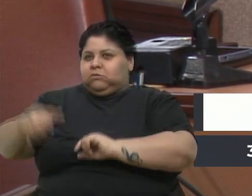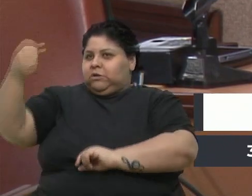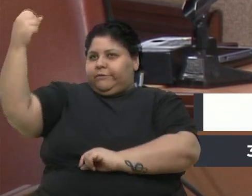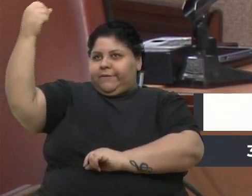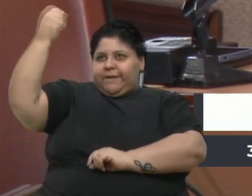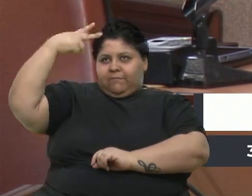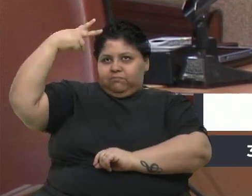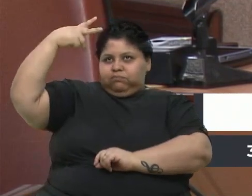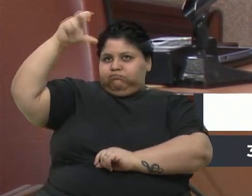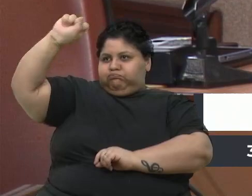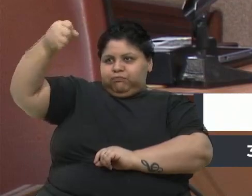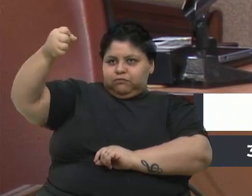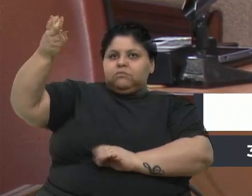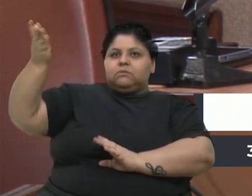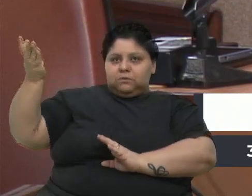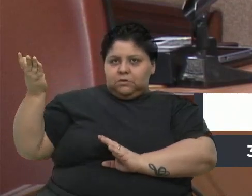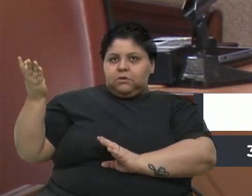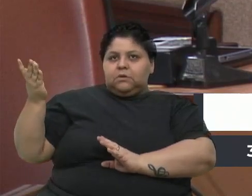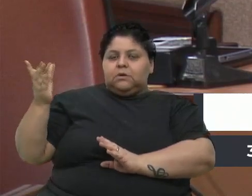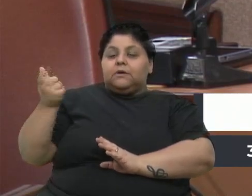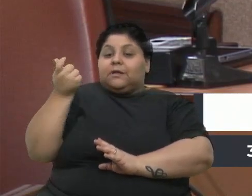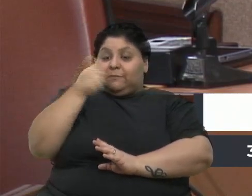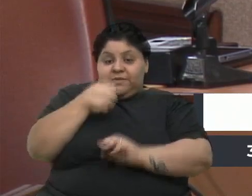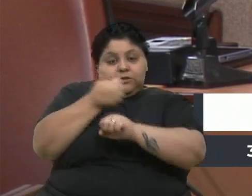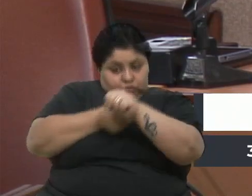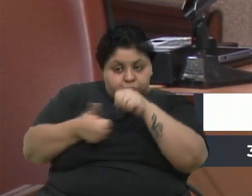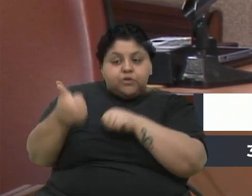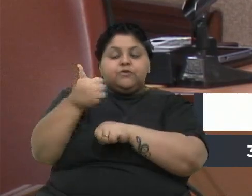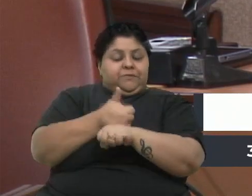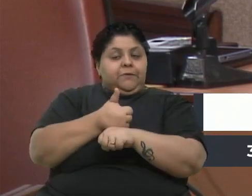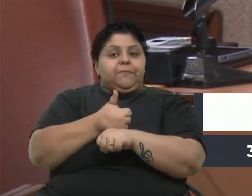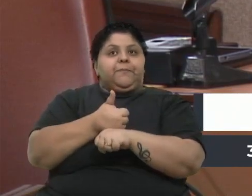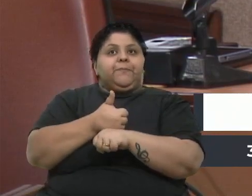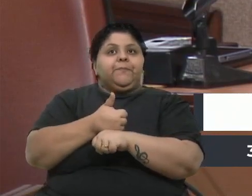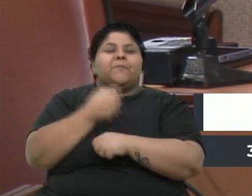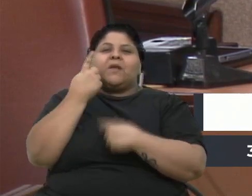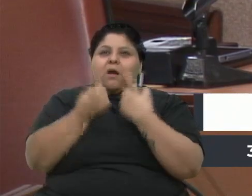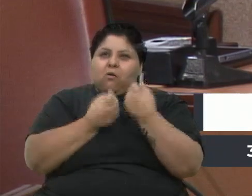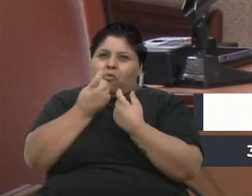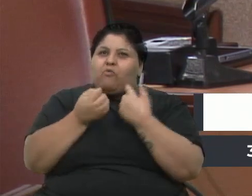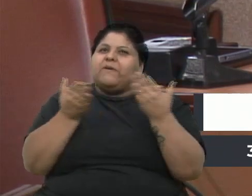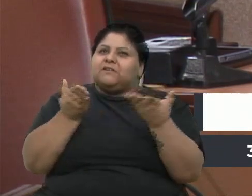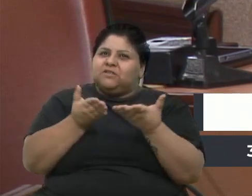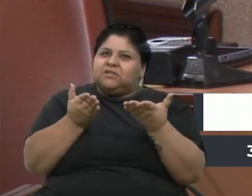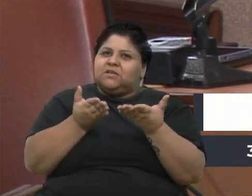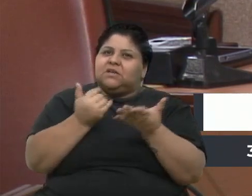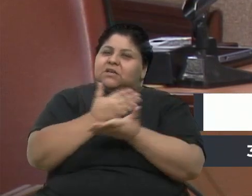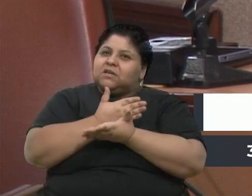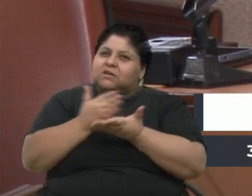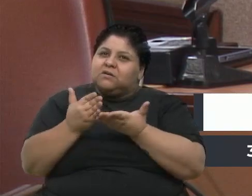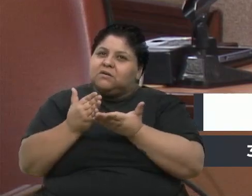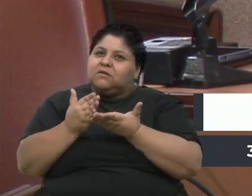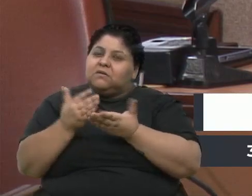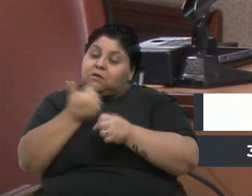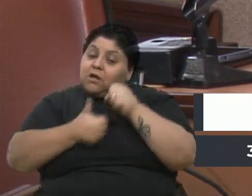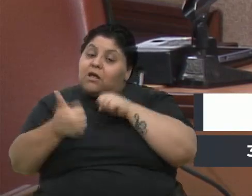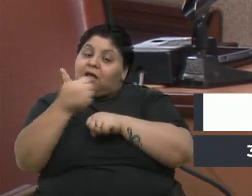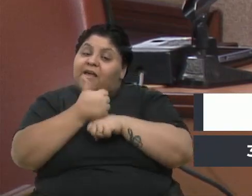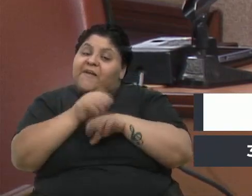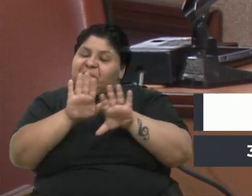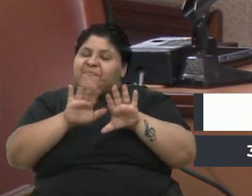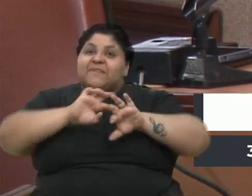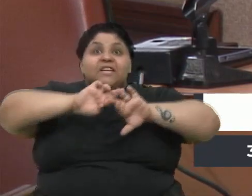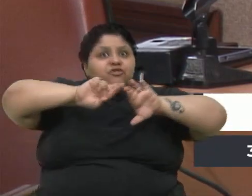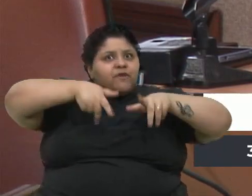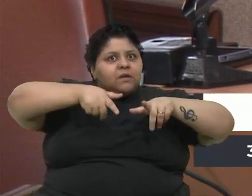enfim, quebradas, enfim, que precisa substituição. E algumas até já vão começar agora a ser substituídas, e a diferença é